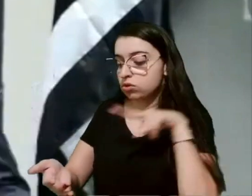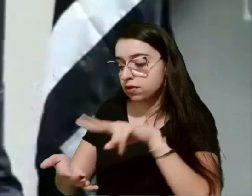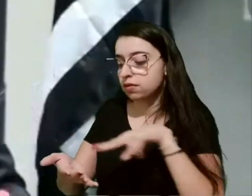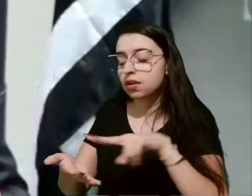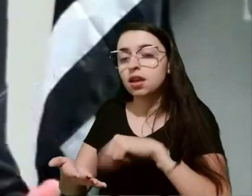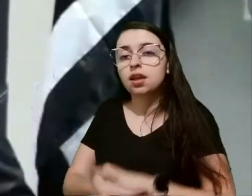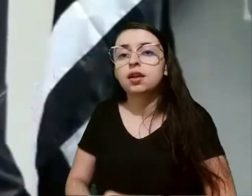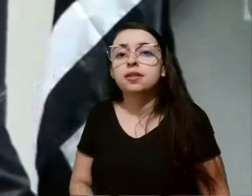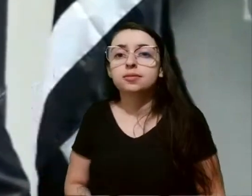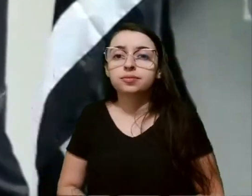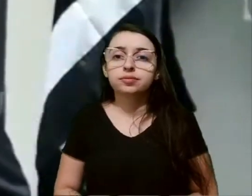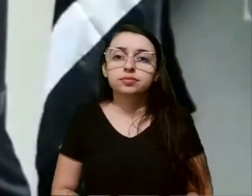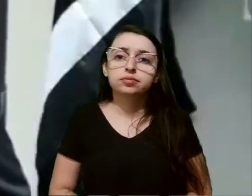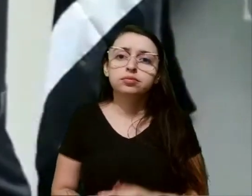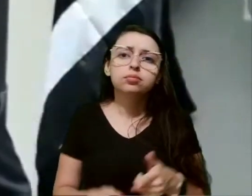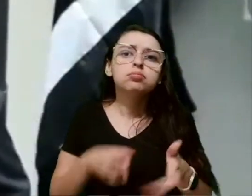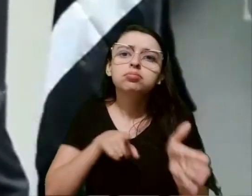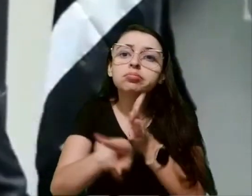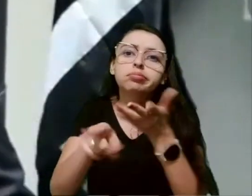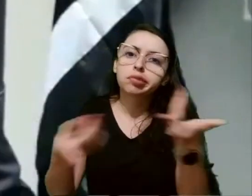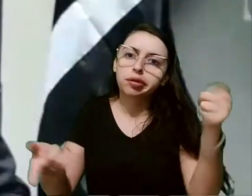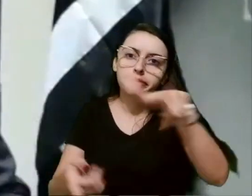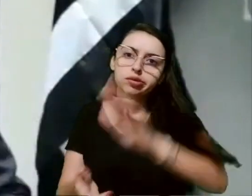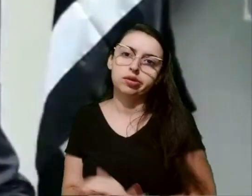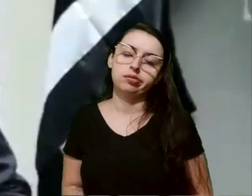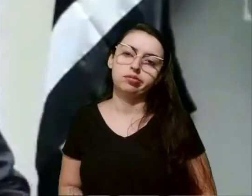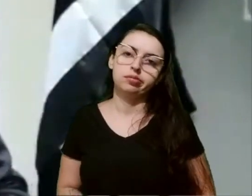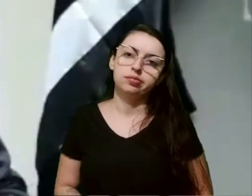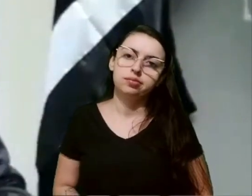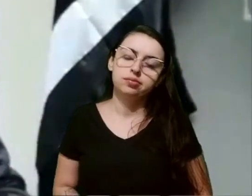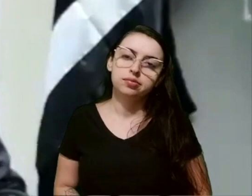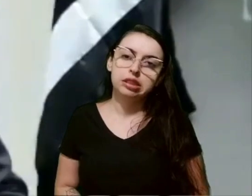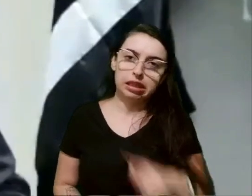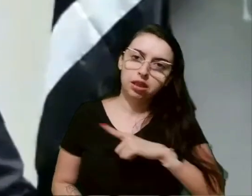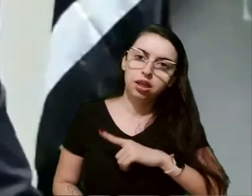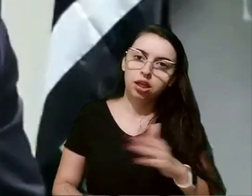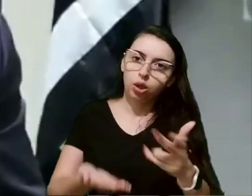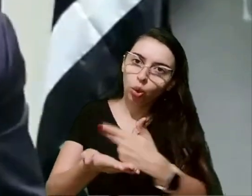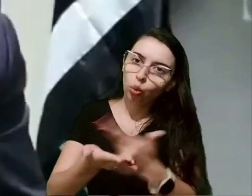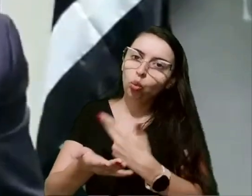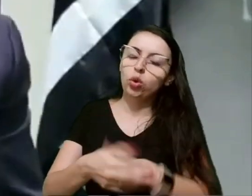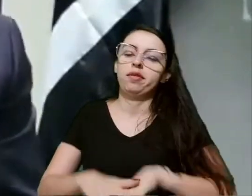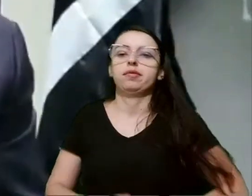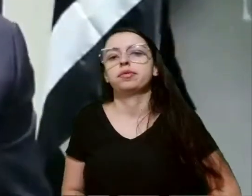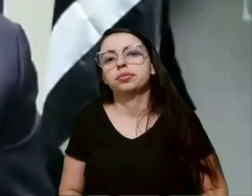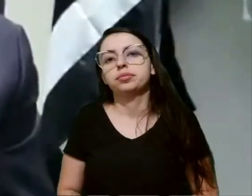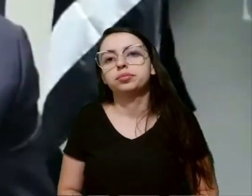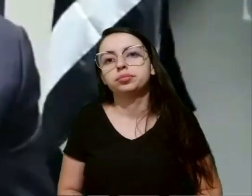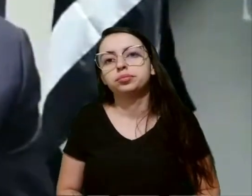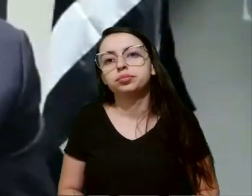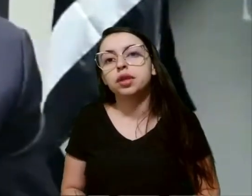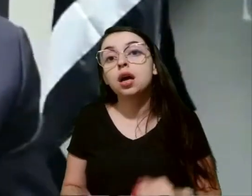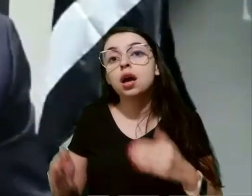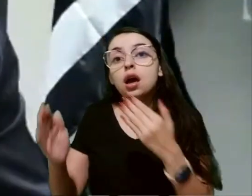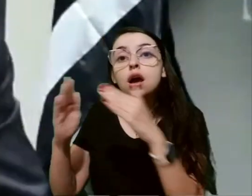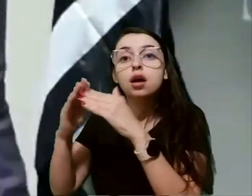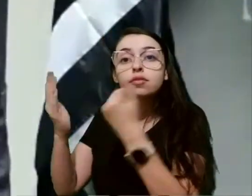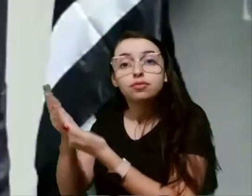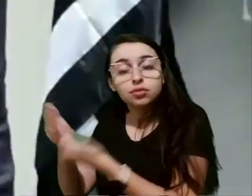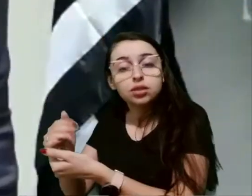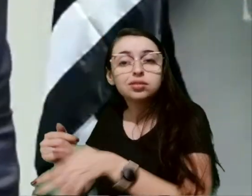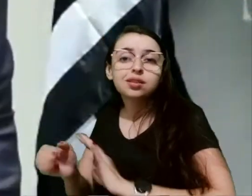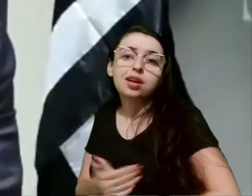"Bom, então se já está no livro, por que que a gente está fazendo a pergunta de novo?". A academia a gente tem que proporcionar novos